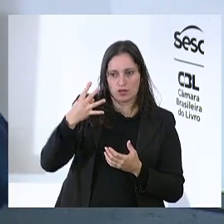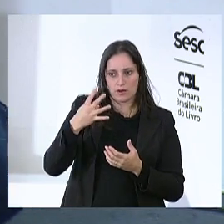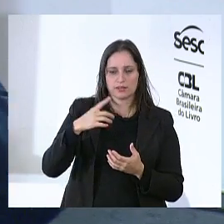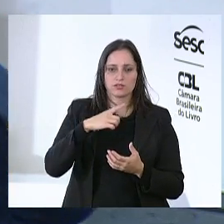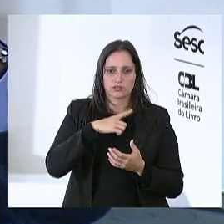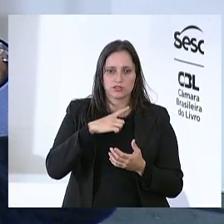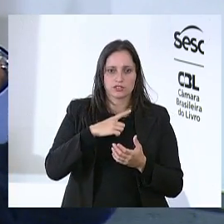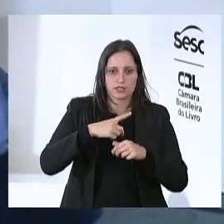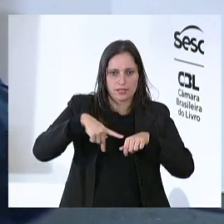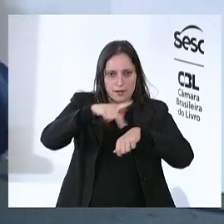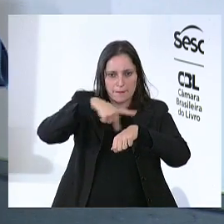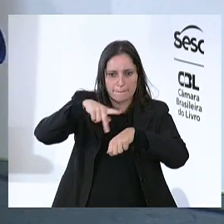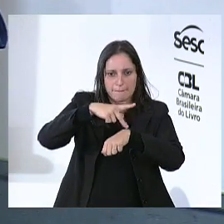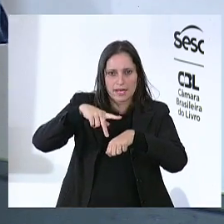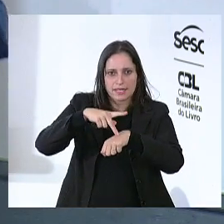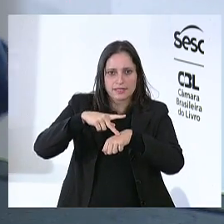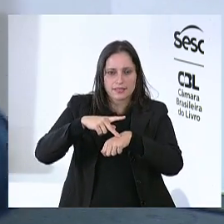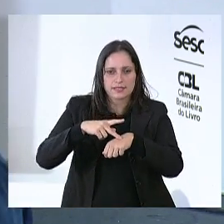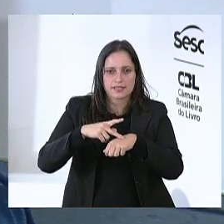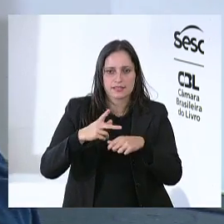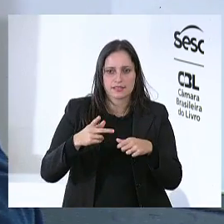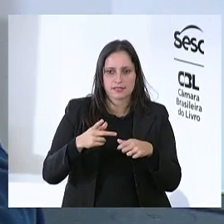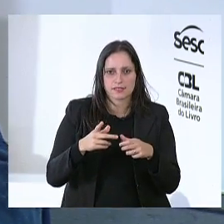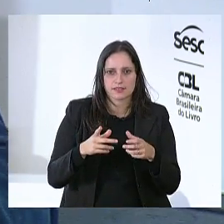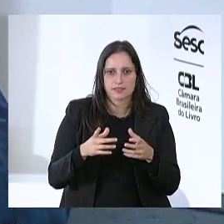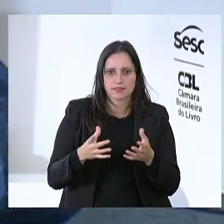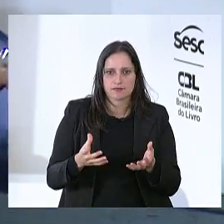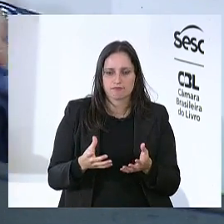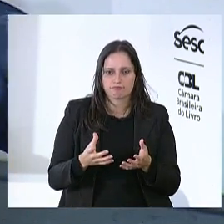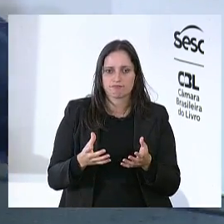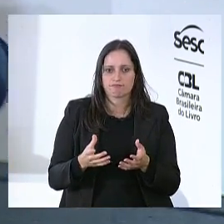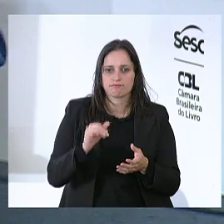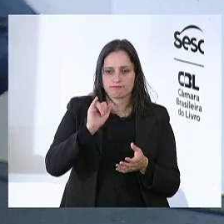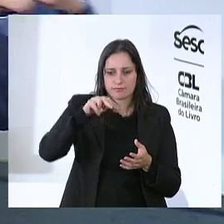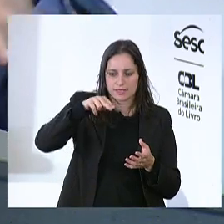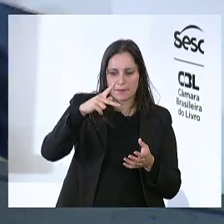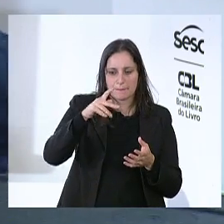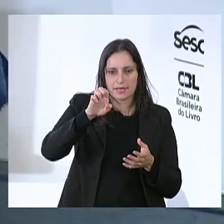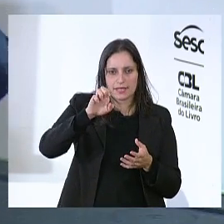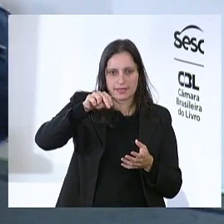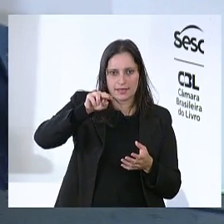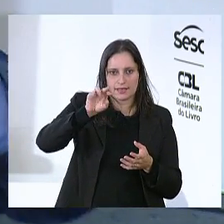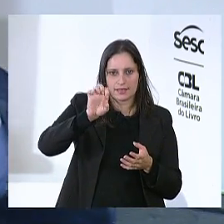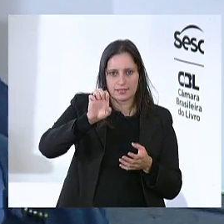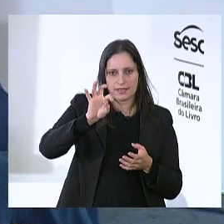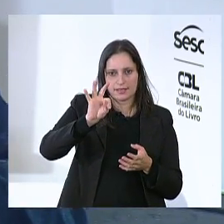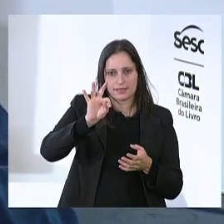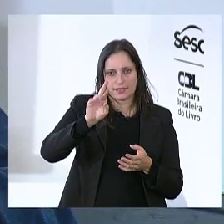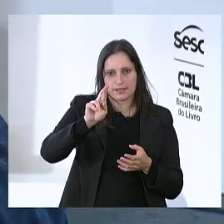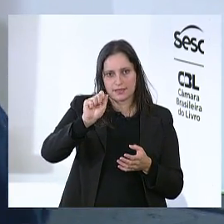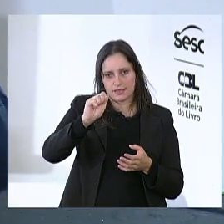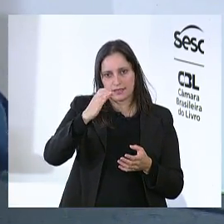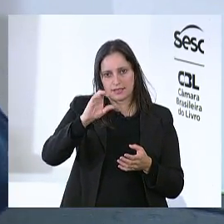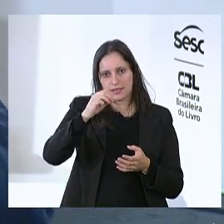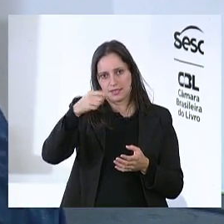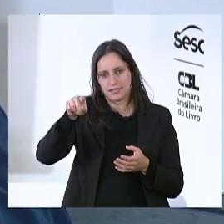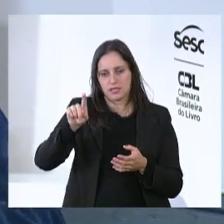Até 97, desapareceram todas as hiperinflações. Houve um acordo dos sistemas